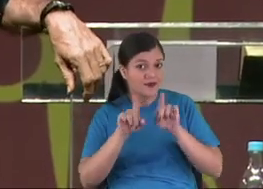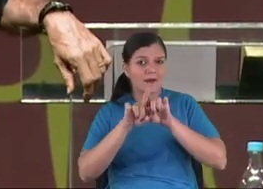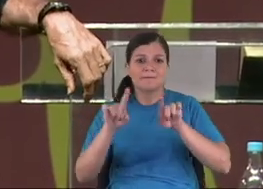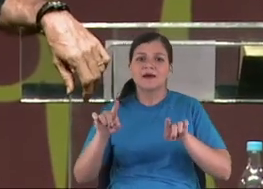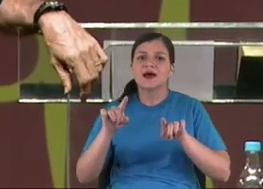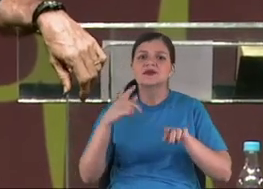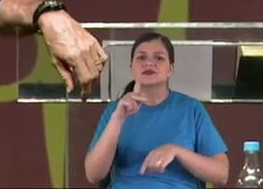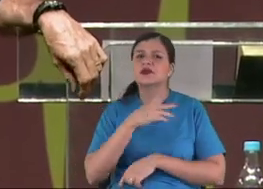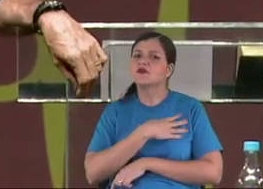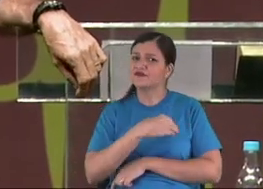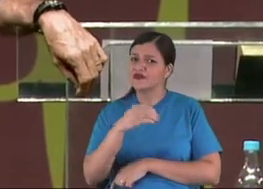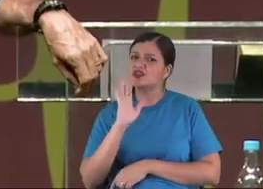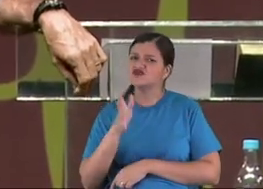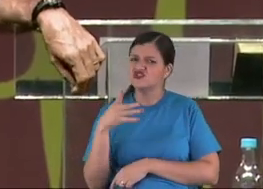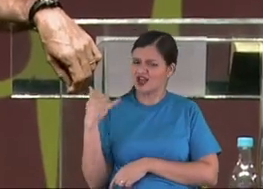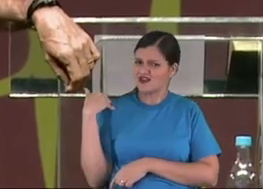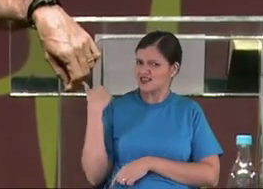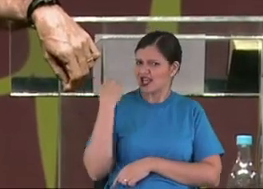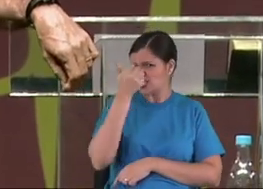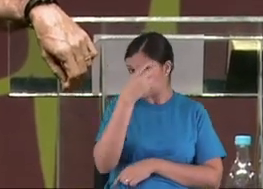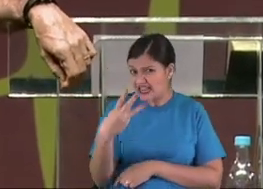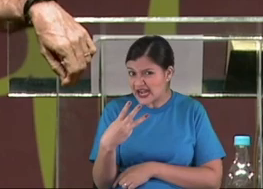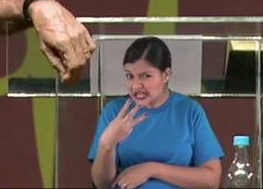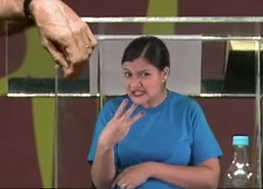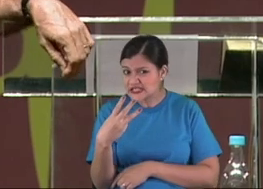tem 13 anos,